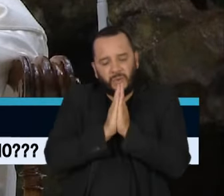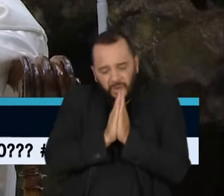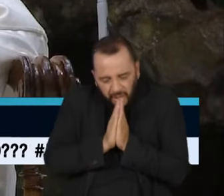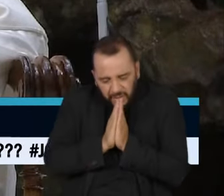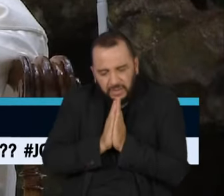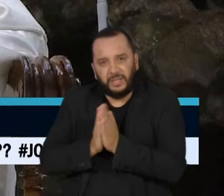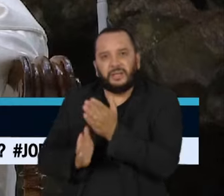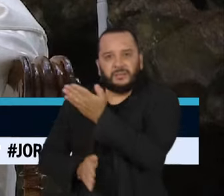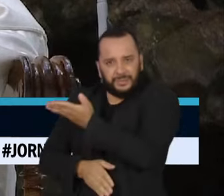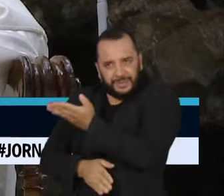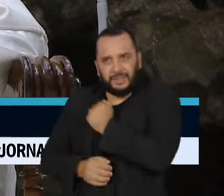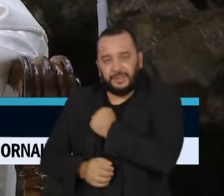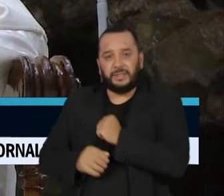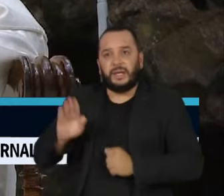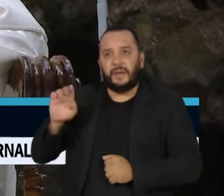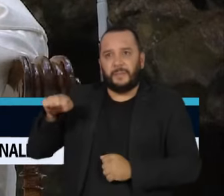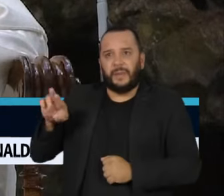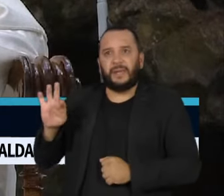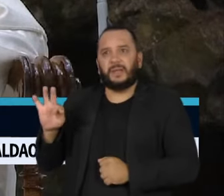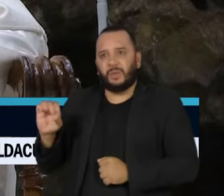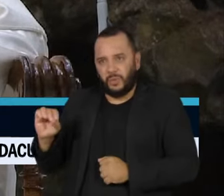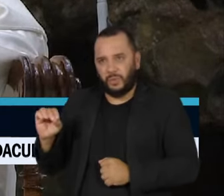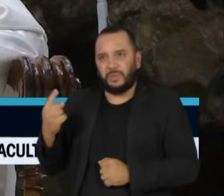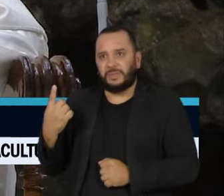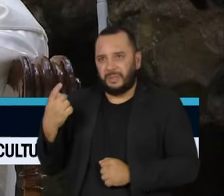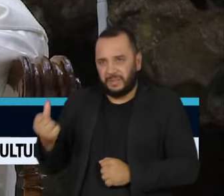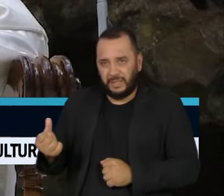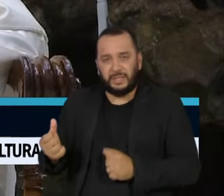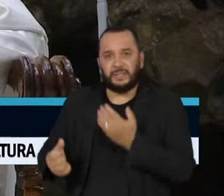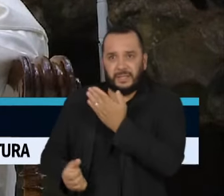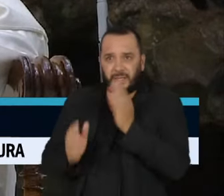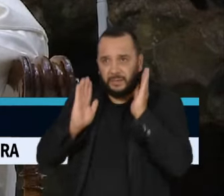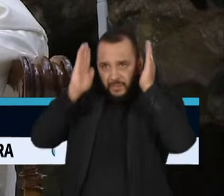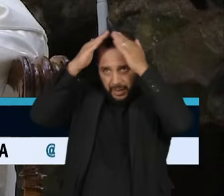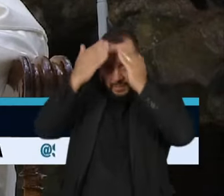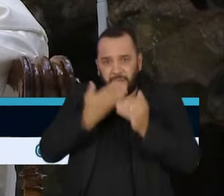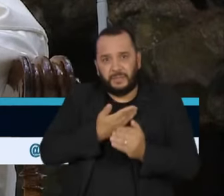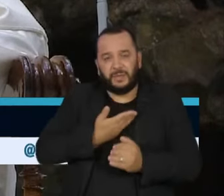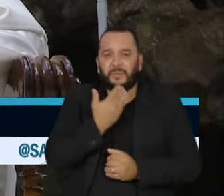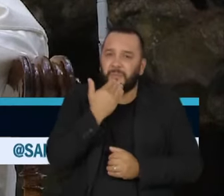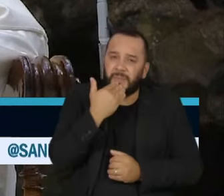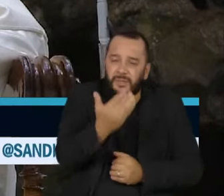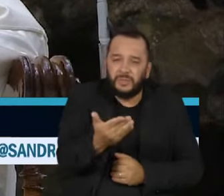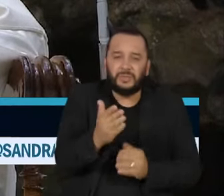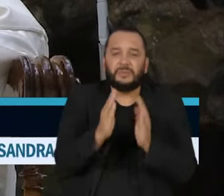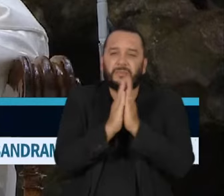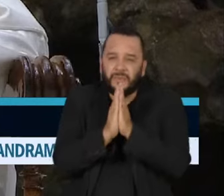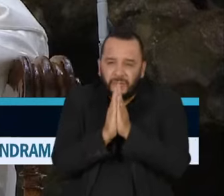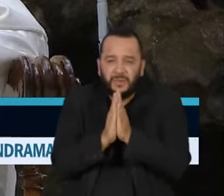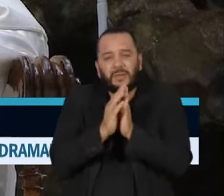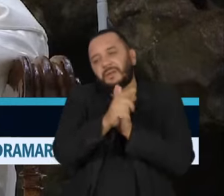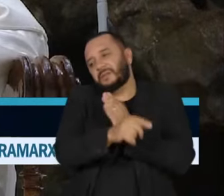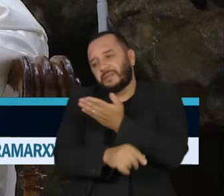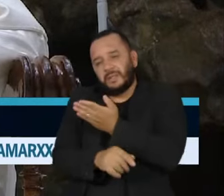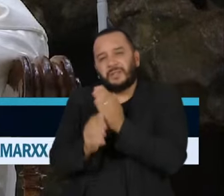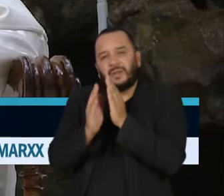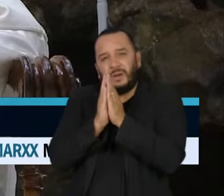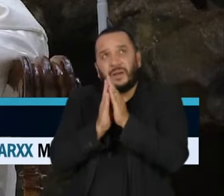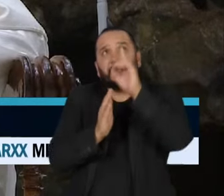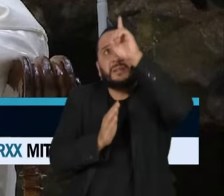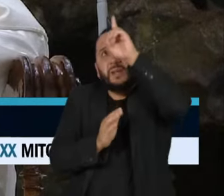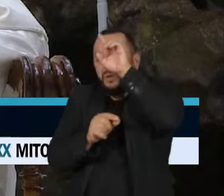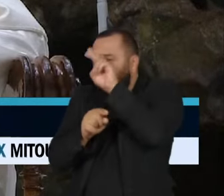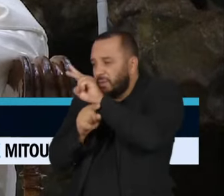oração ao emérito Bento XVI foi feito na audiência geral. Ele está muito doente, peço ao Senhor que o console e sustente